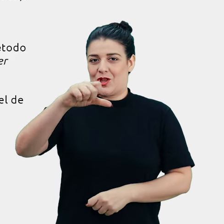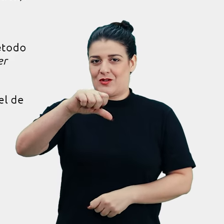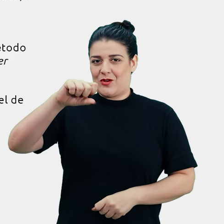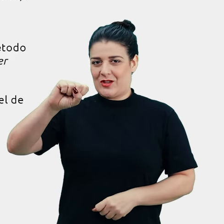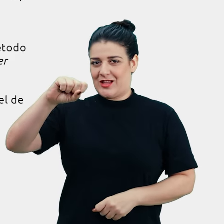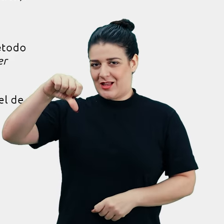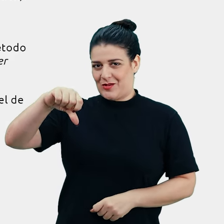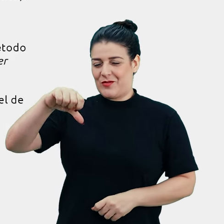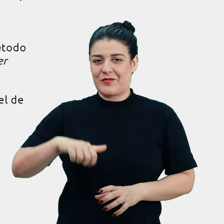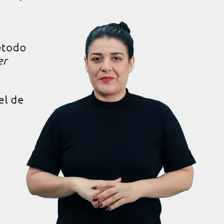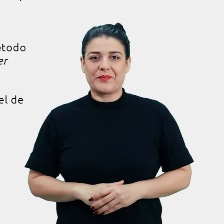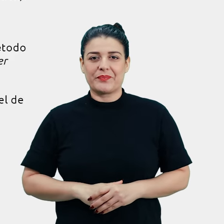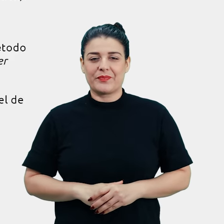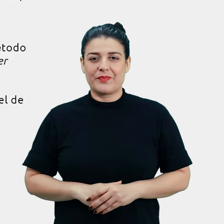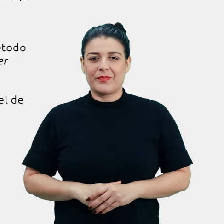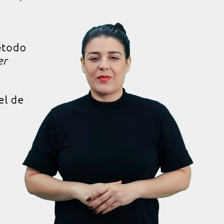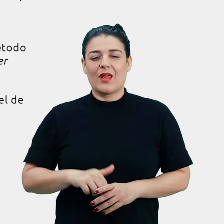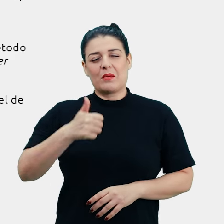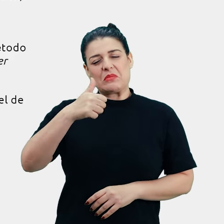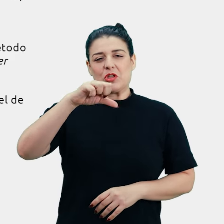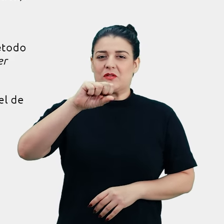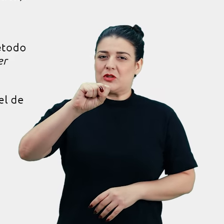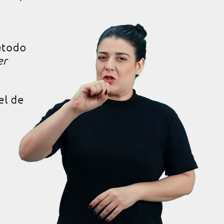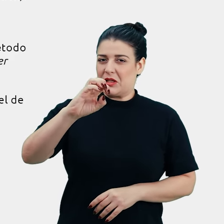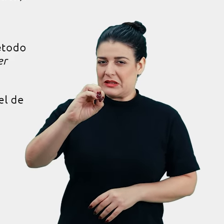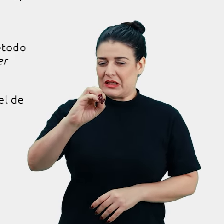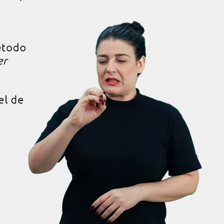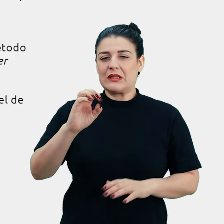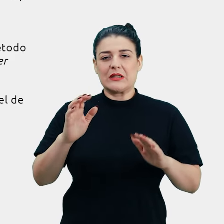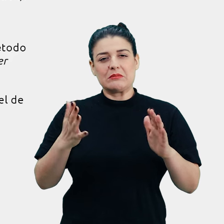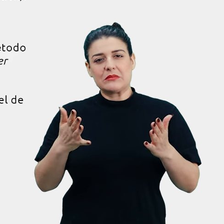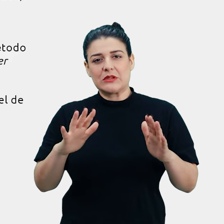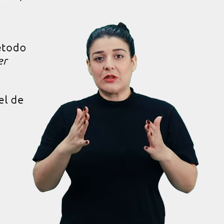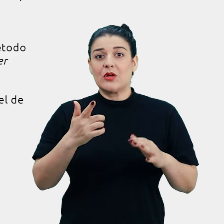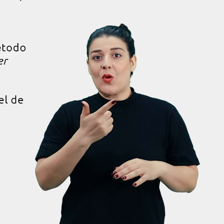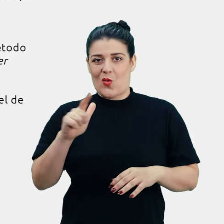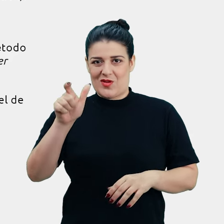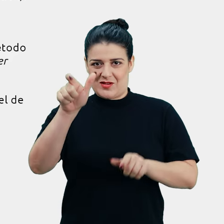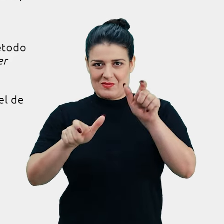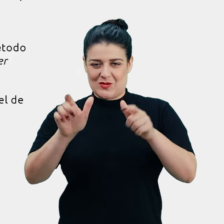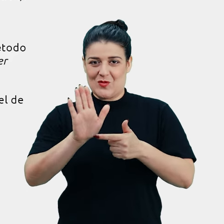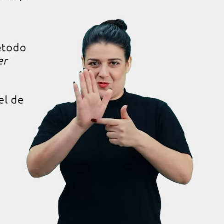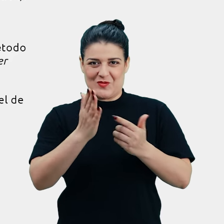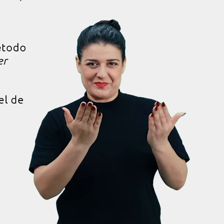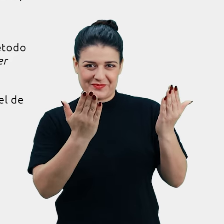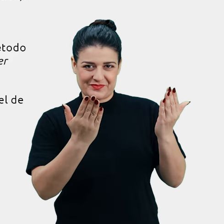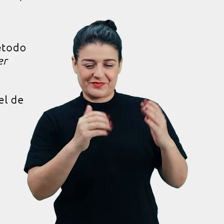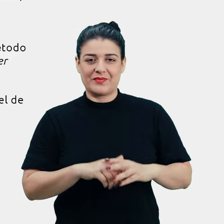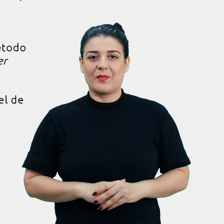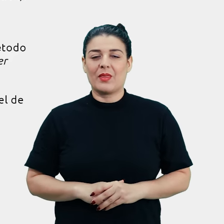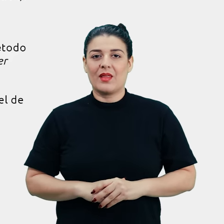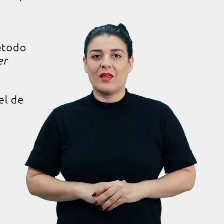1989. E ali em 1980, nós temos Fen e o Tanaka, tá? O Fen,